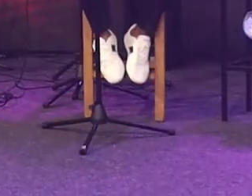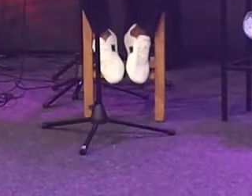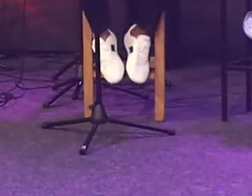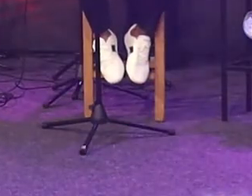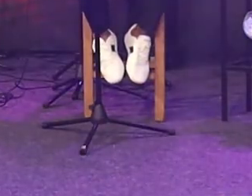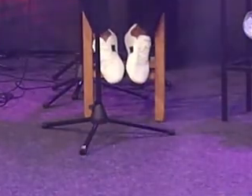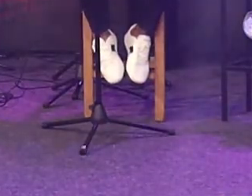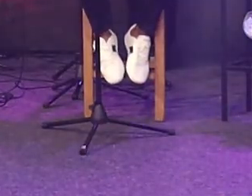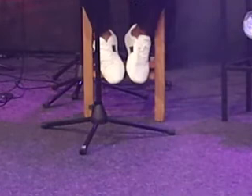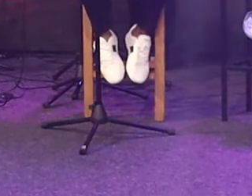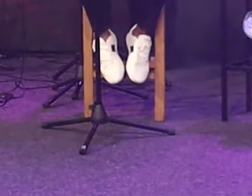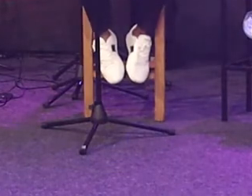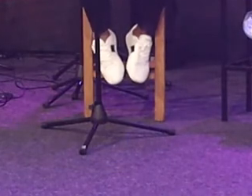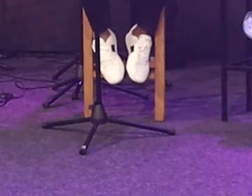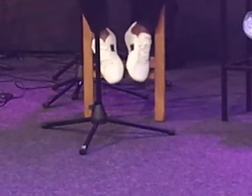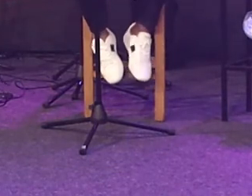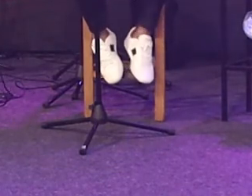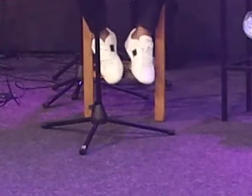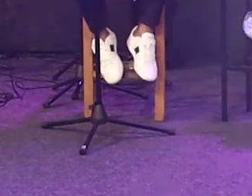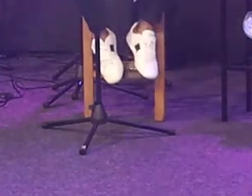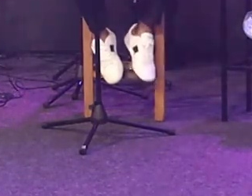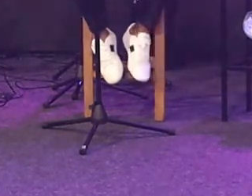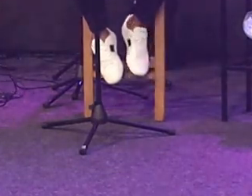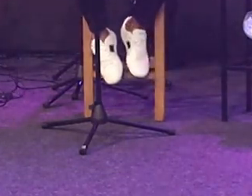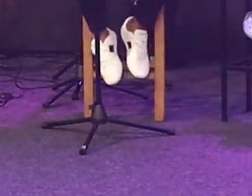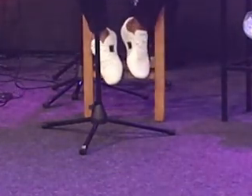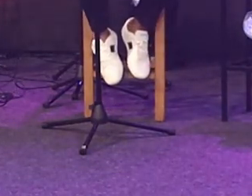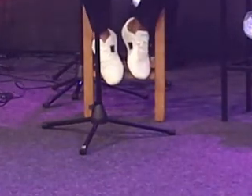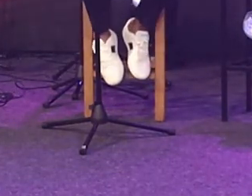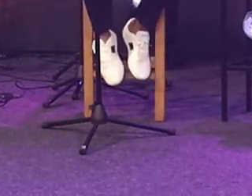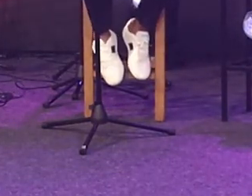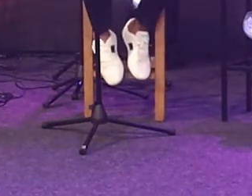Hey! Olha o forrozinho aí, gente.